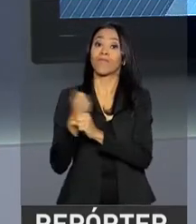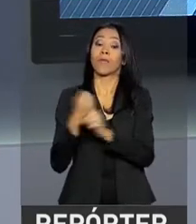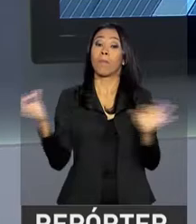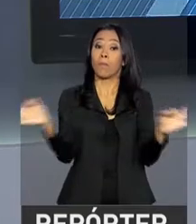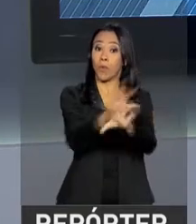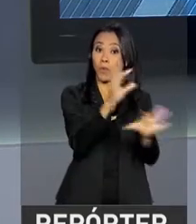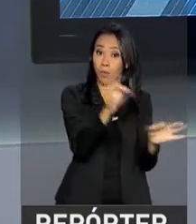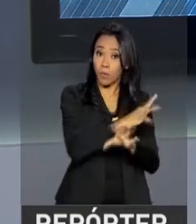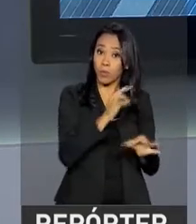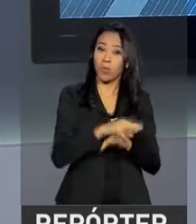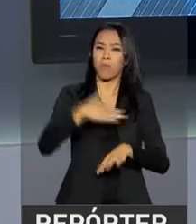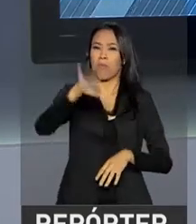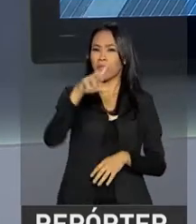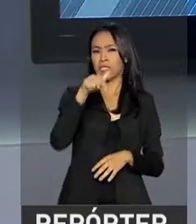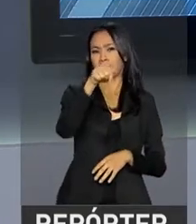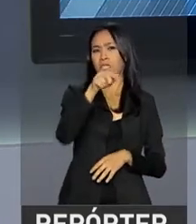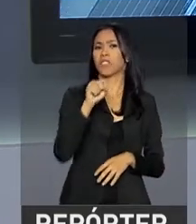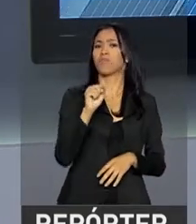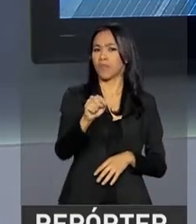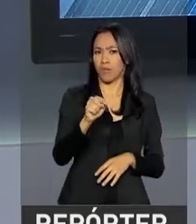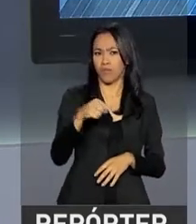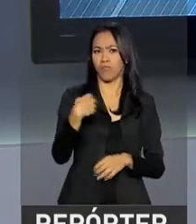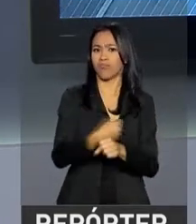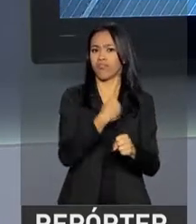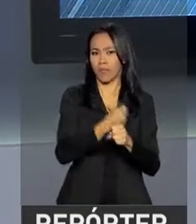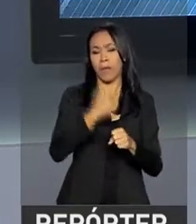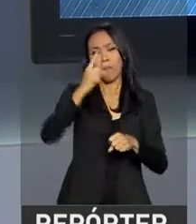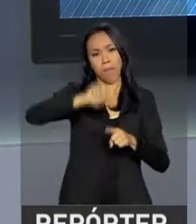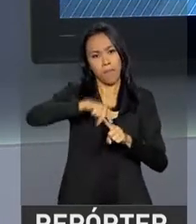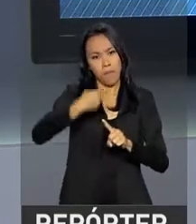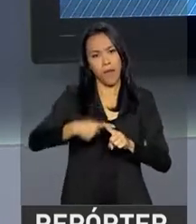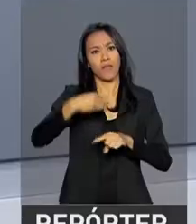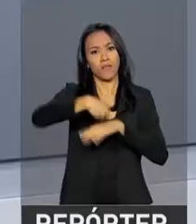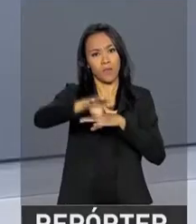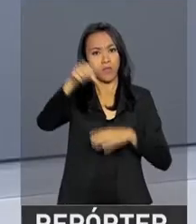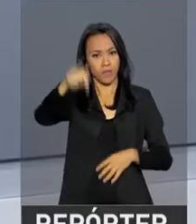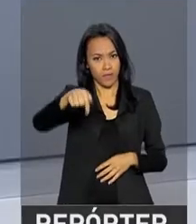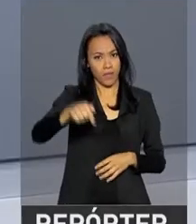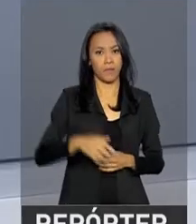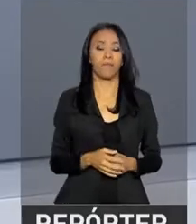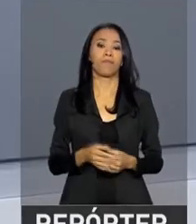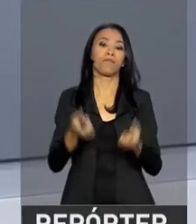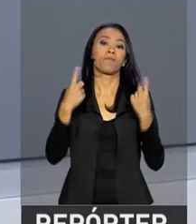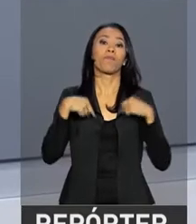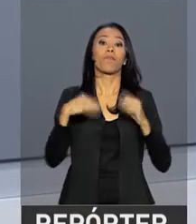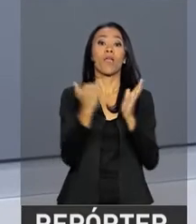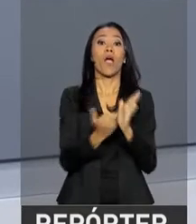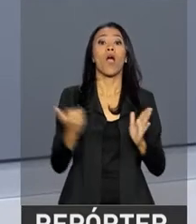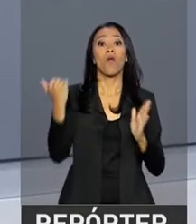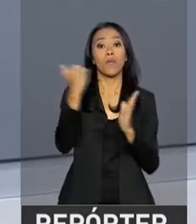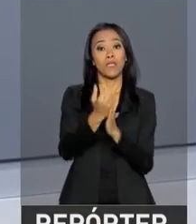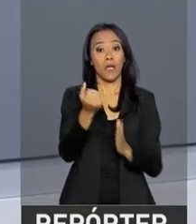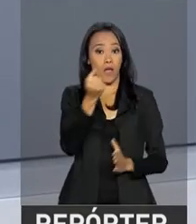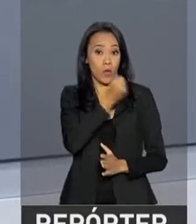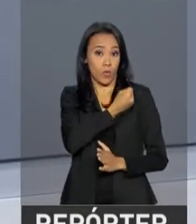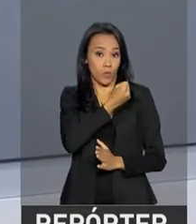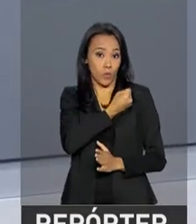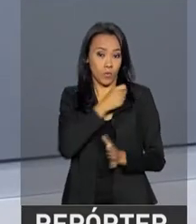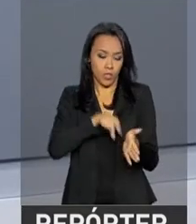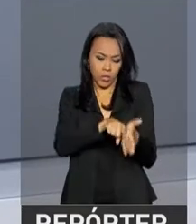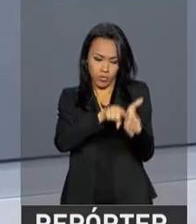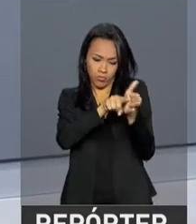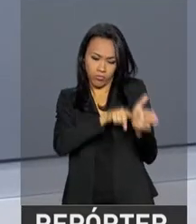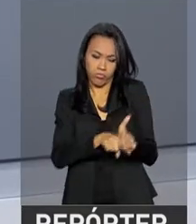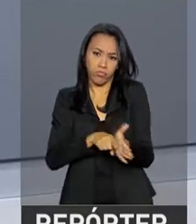inacabadas pelo brasil mais informações aqui na nbr para aumentar o número de perícias realizadas pelo